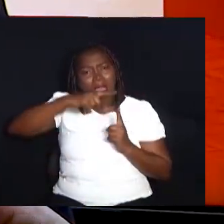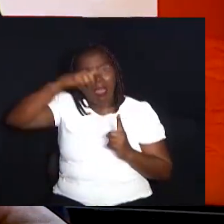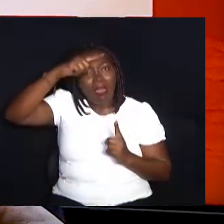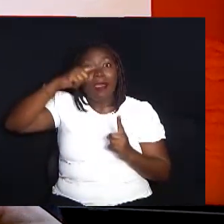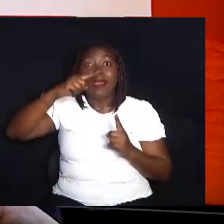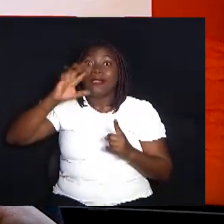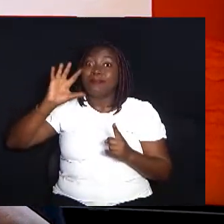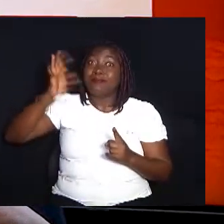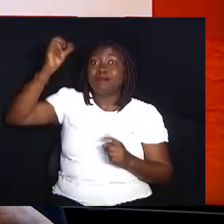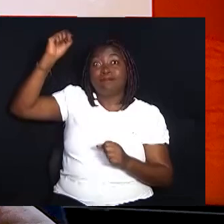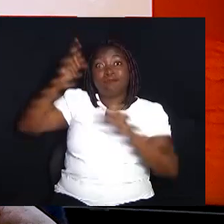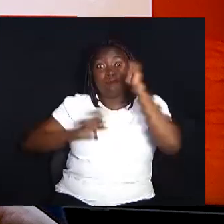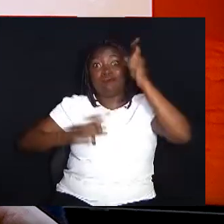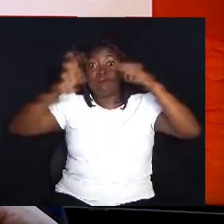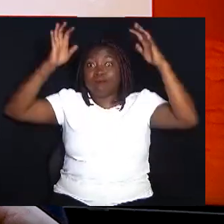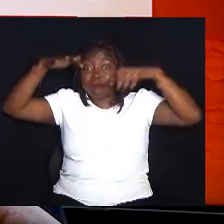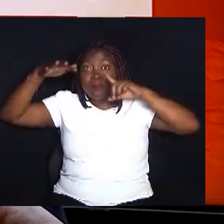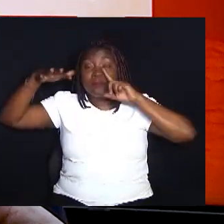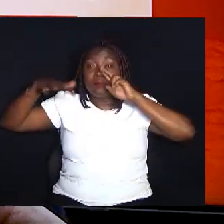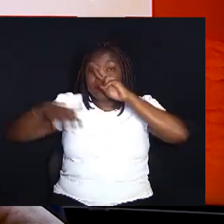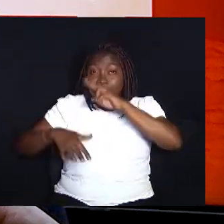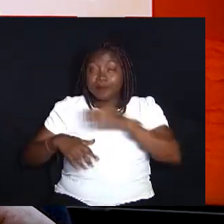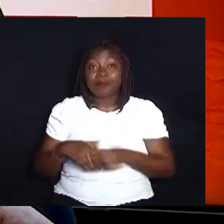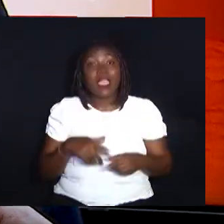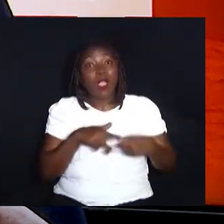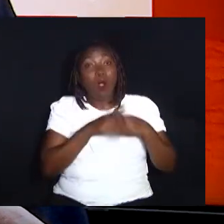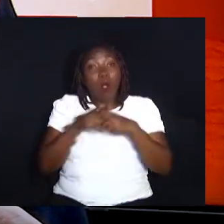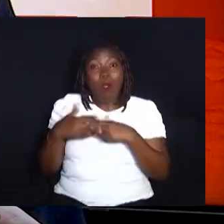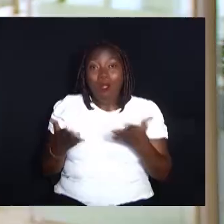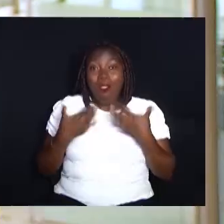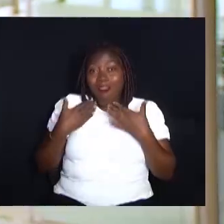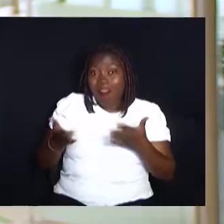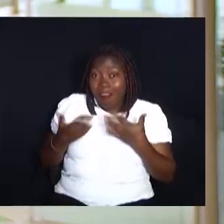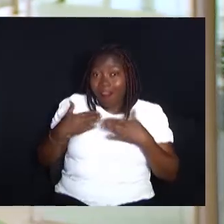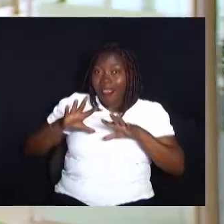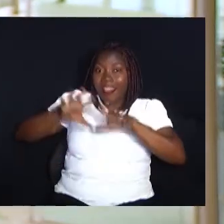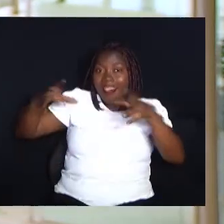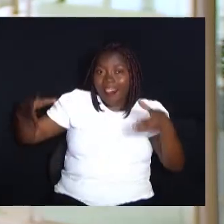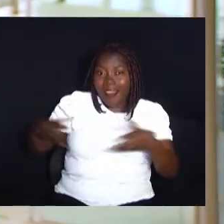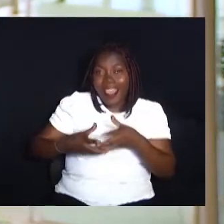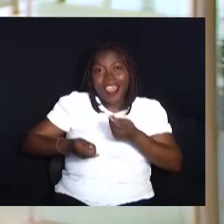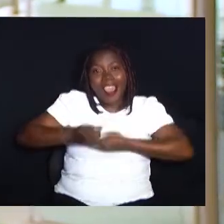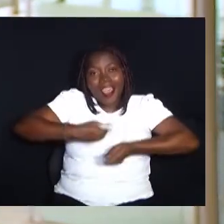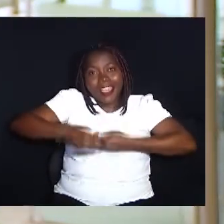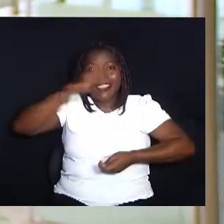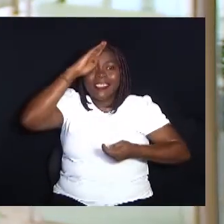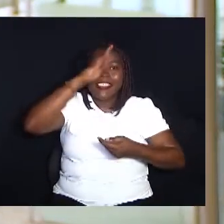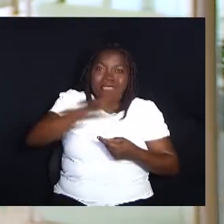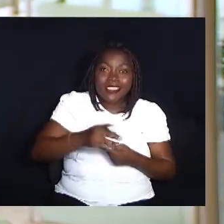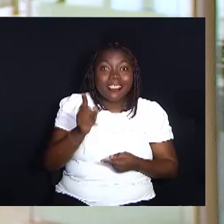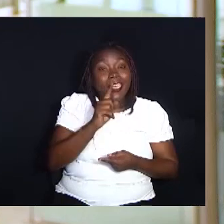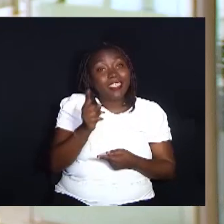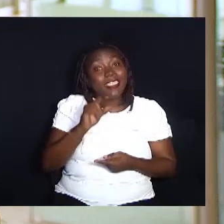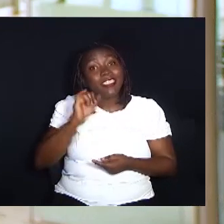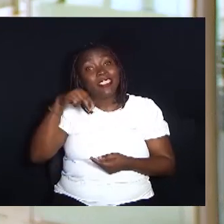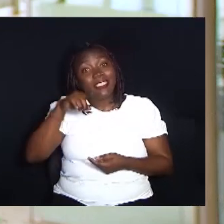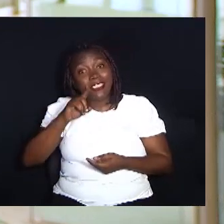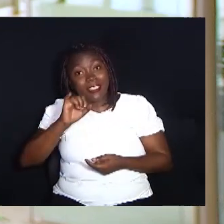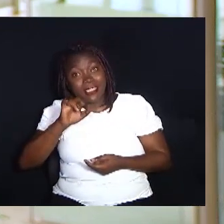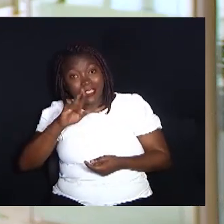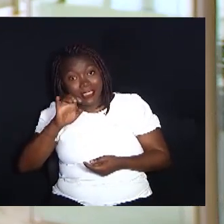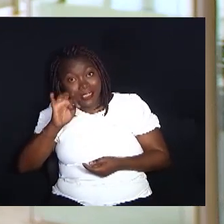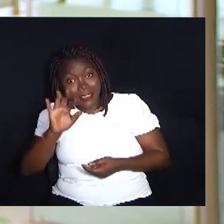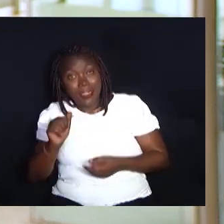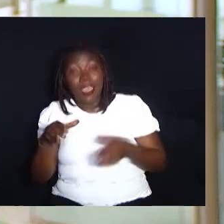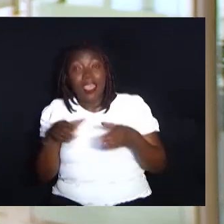calor e consequentemente tempestades também muito intensa a operação verão reúne a administração direta e